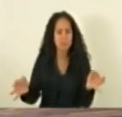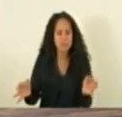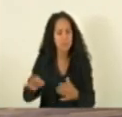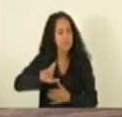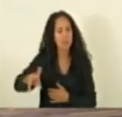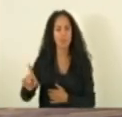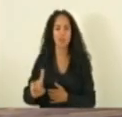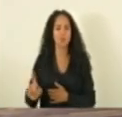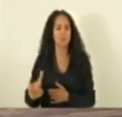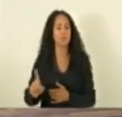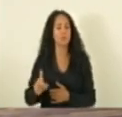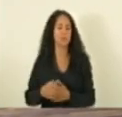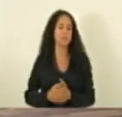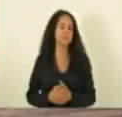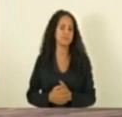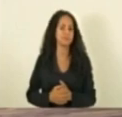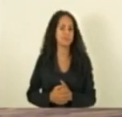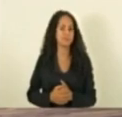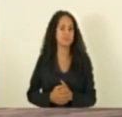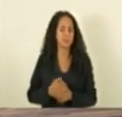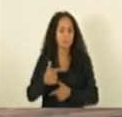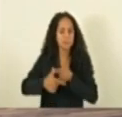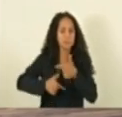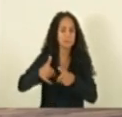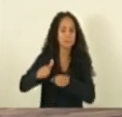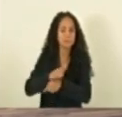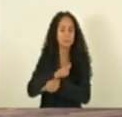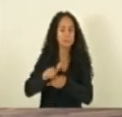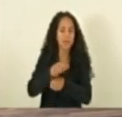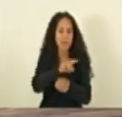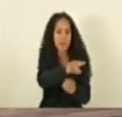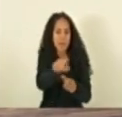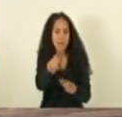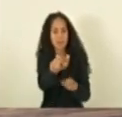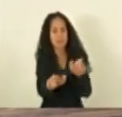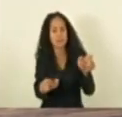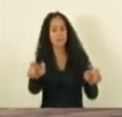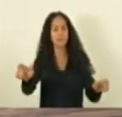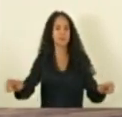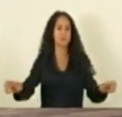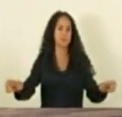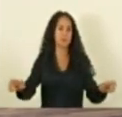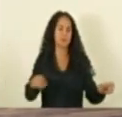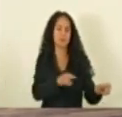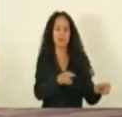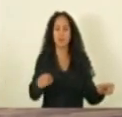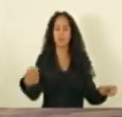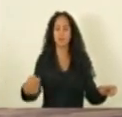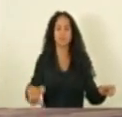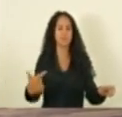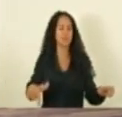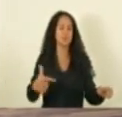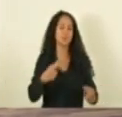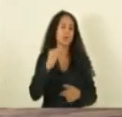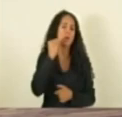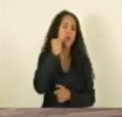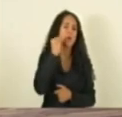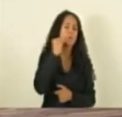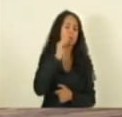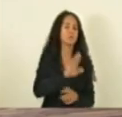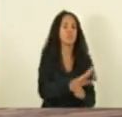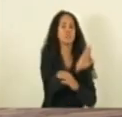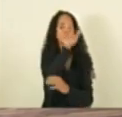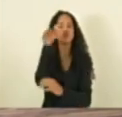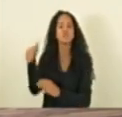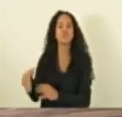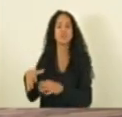poder público alcançar essas pessoas, porque são essas pessoas que elas não têm a oportunidade de estar no Palácio